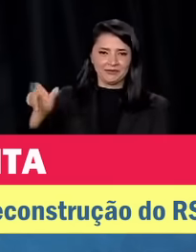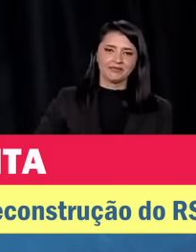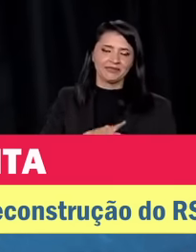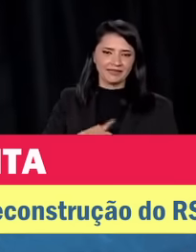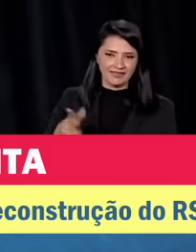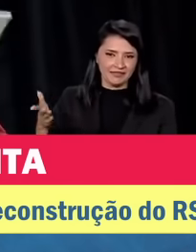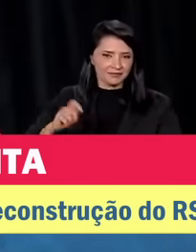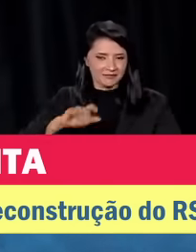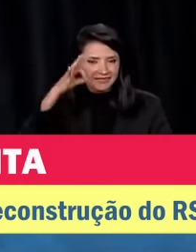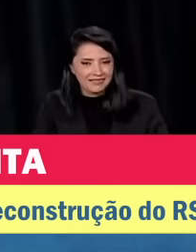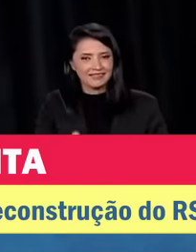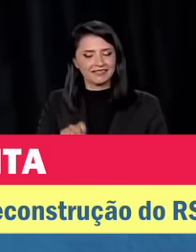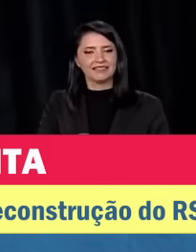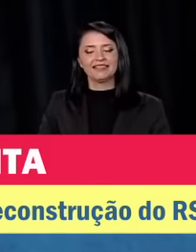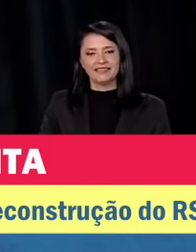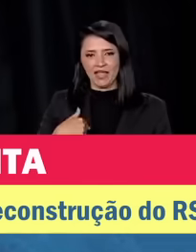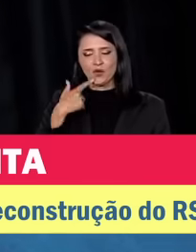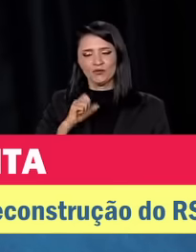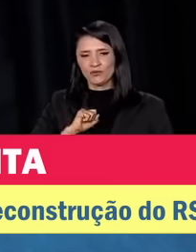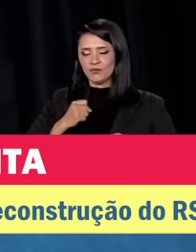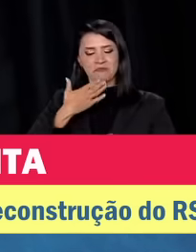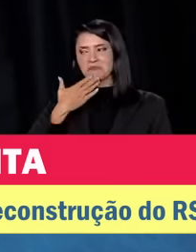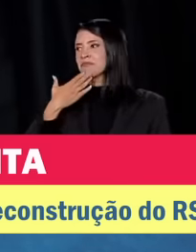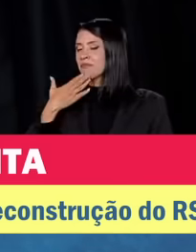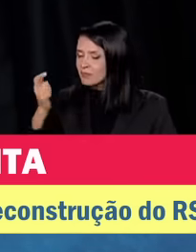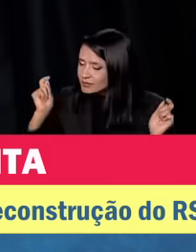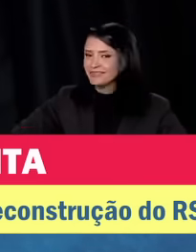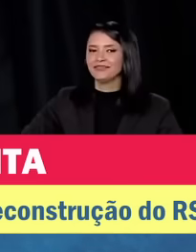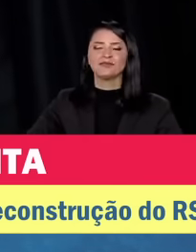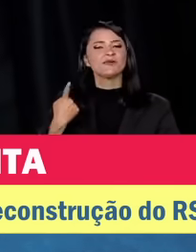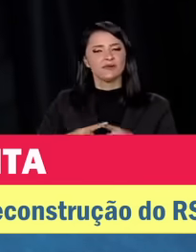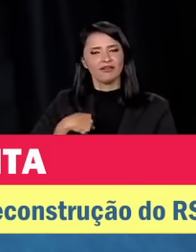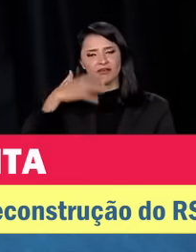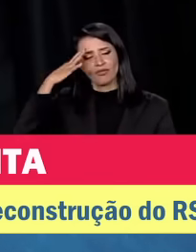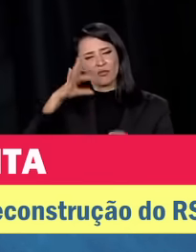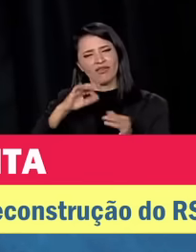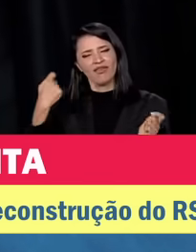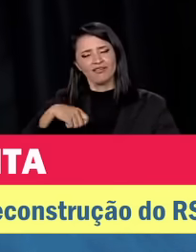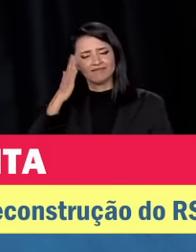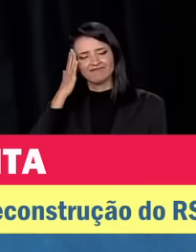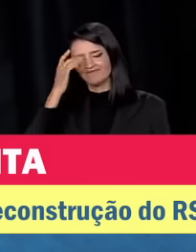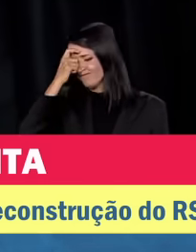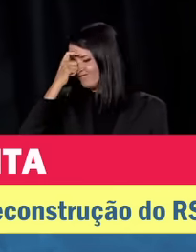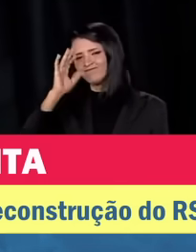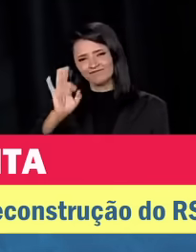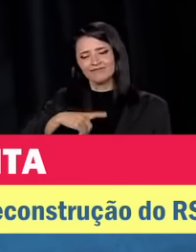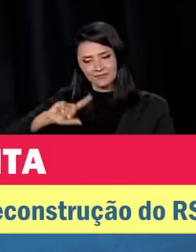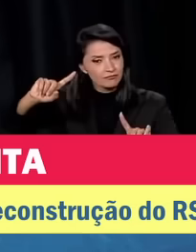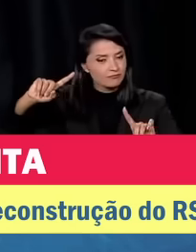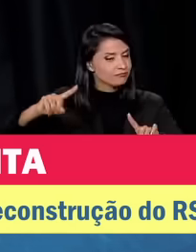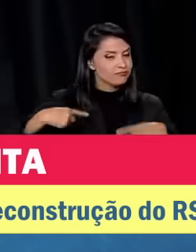né? E podem ter certeza que eu vou me dedicar da melhor maneira possível, porque eu tenho consciência do